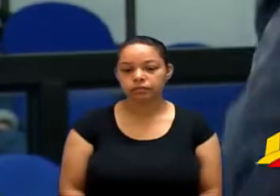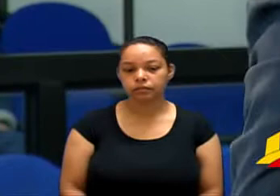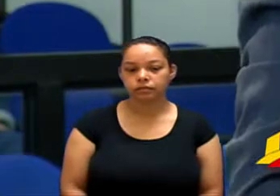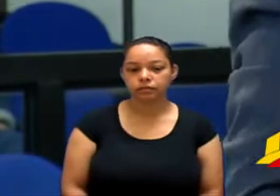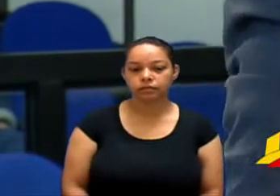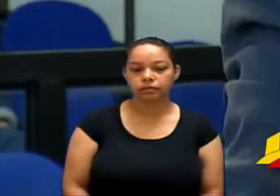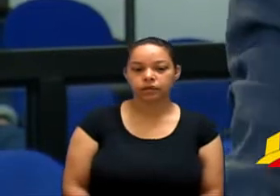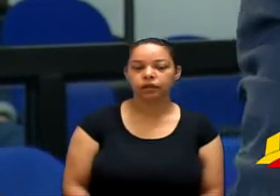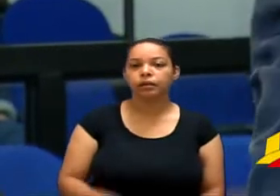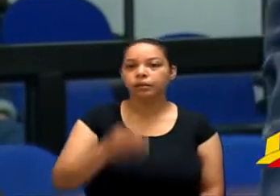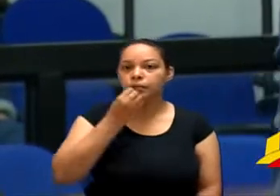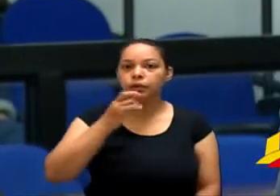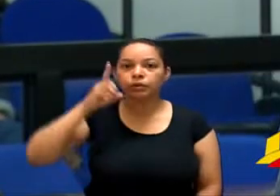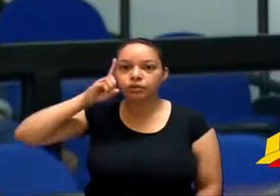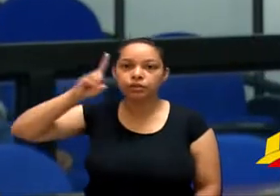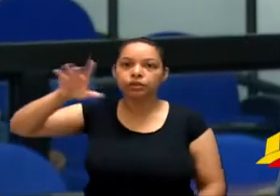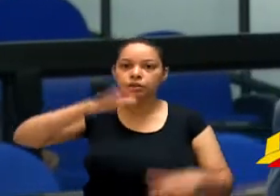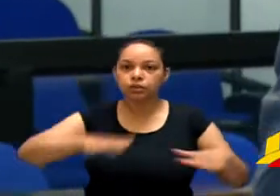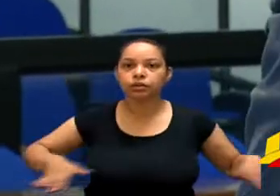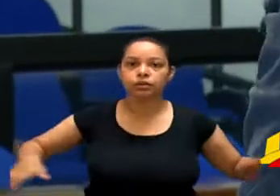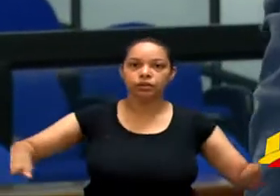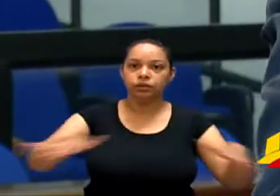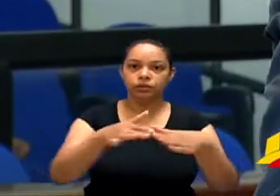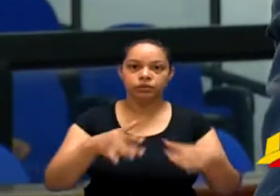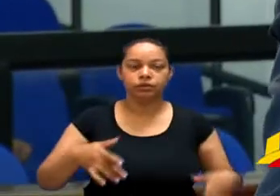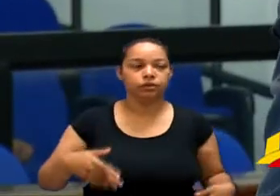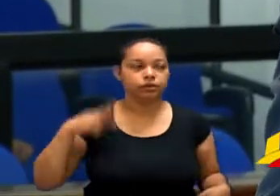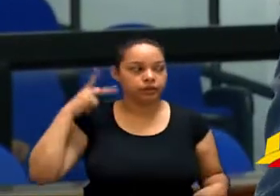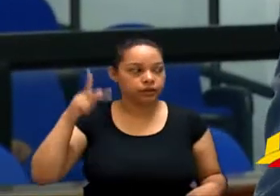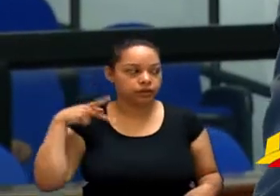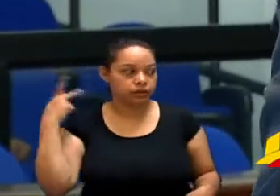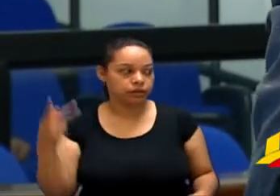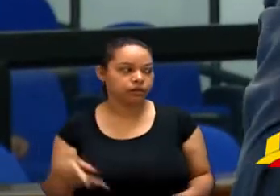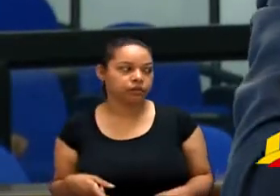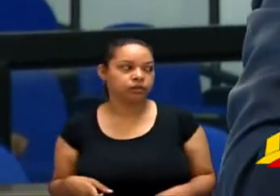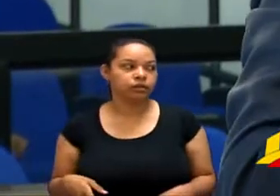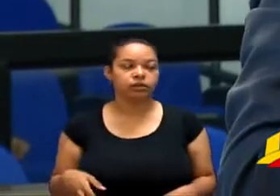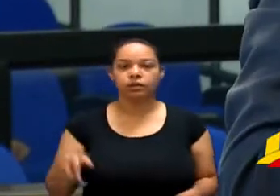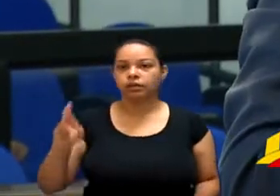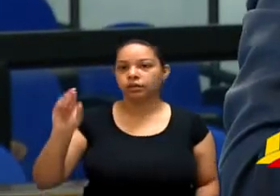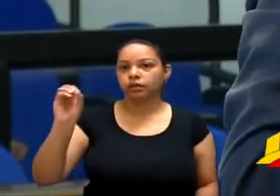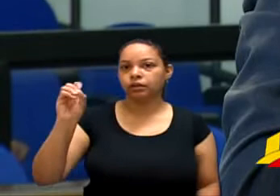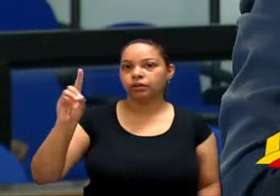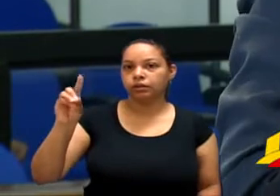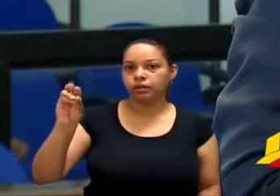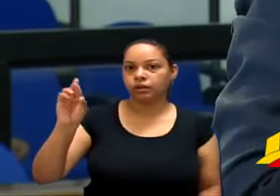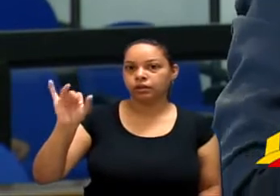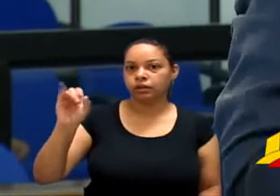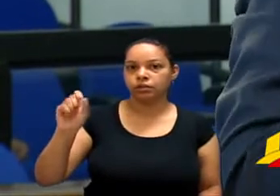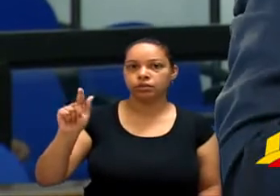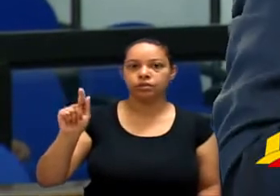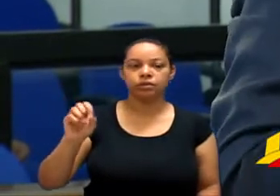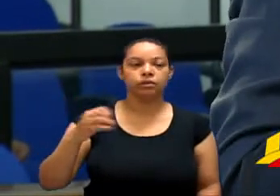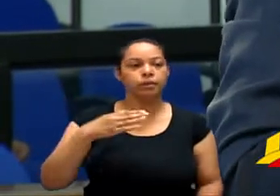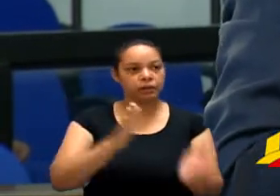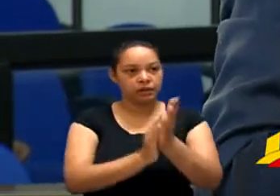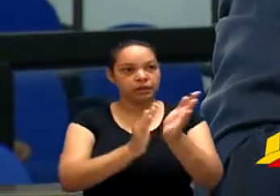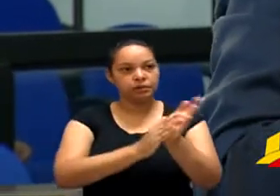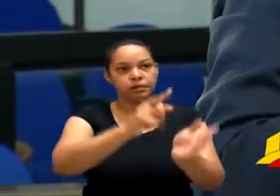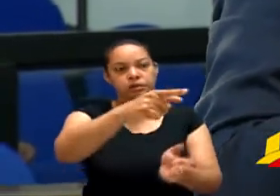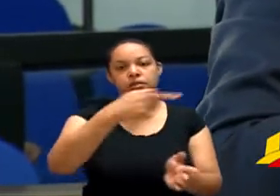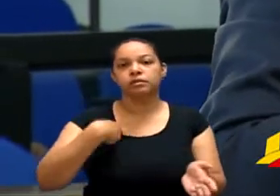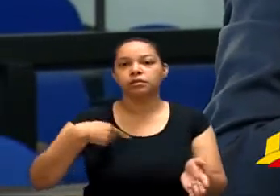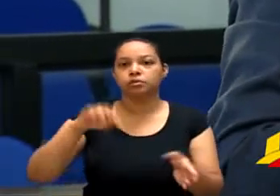é bom dia a todos os vereadores vereadoras Rodrigo Parabéns esse projeto pelo seu projeto vou estar junto com você